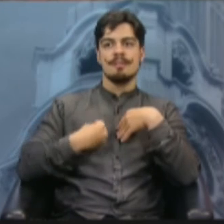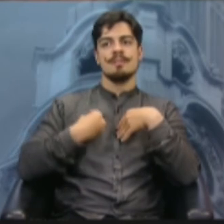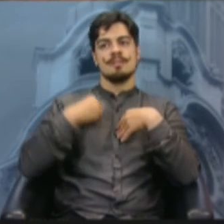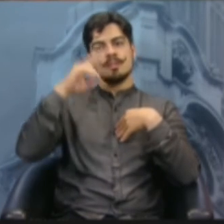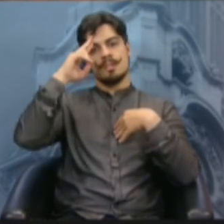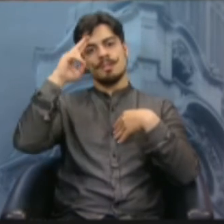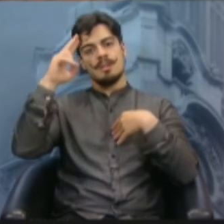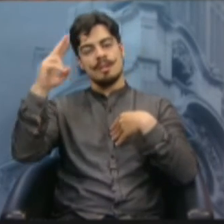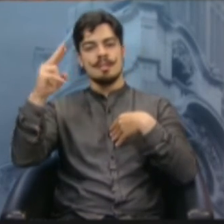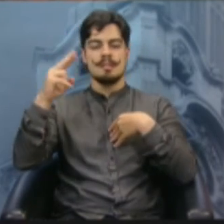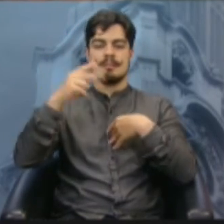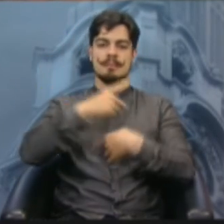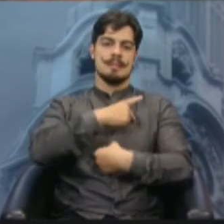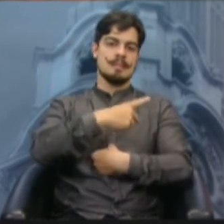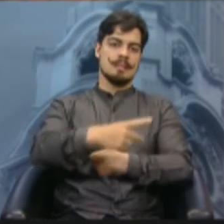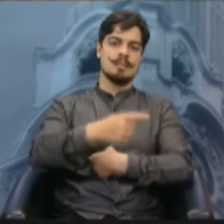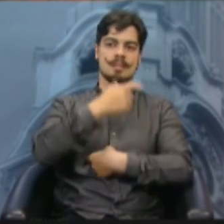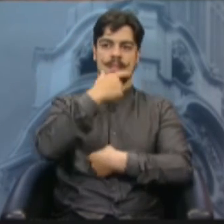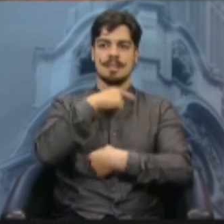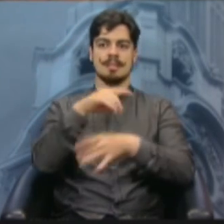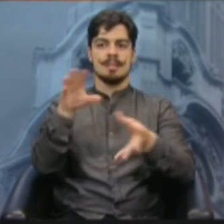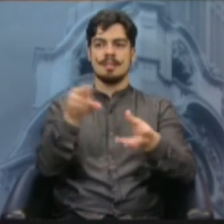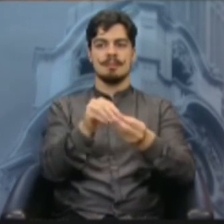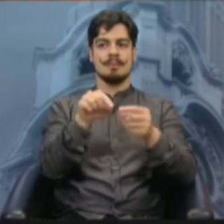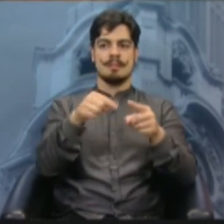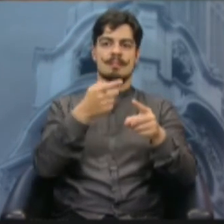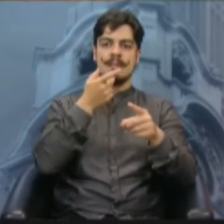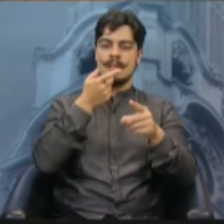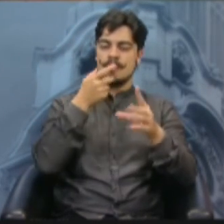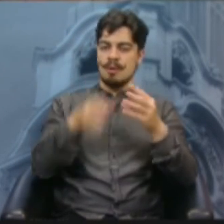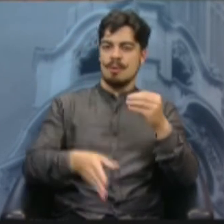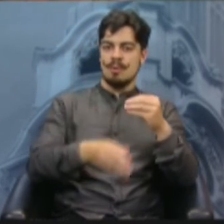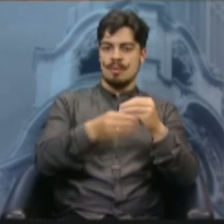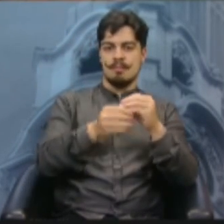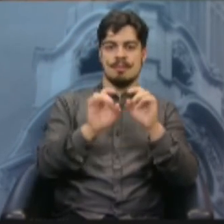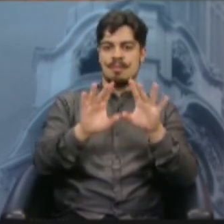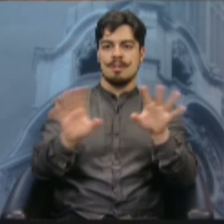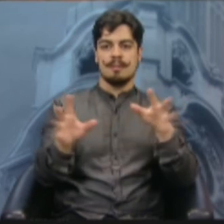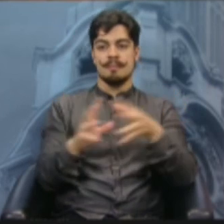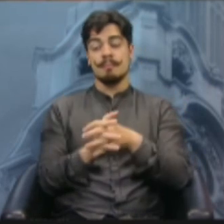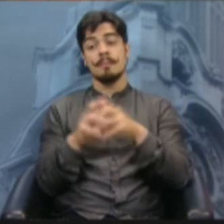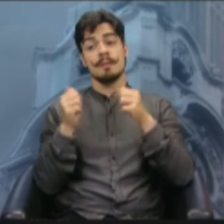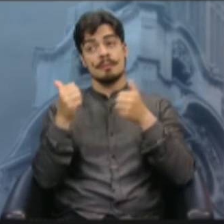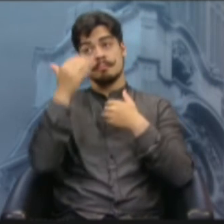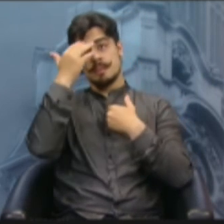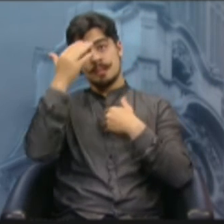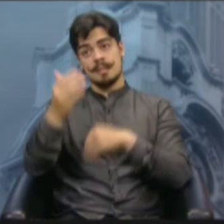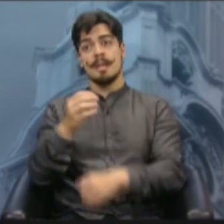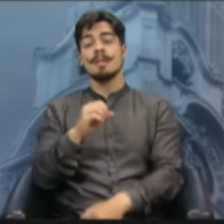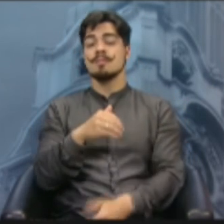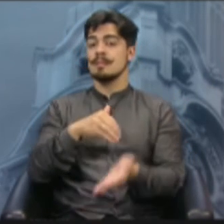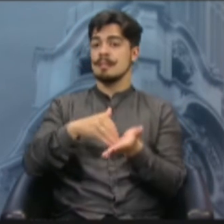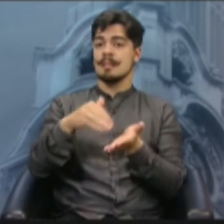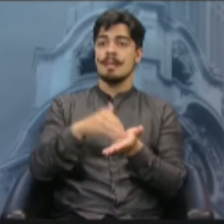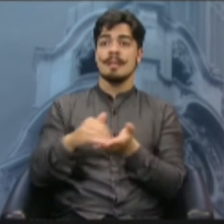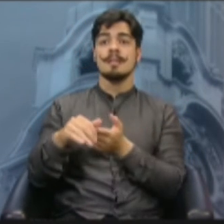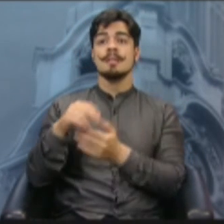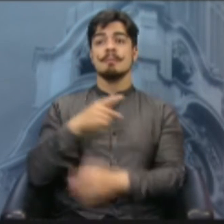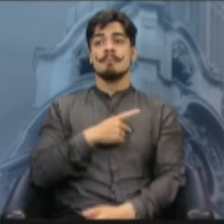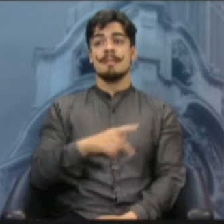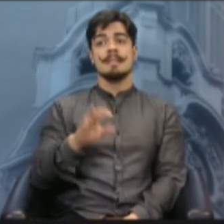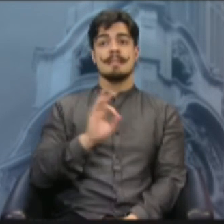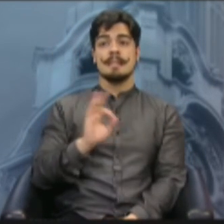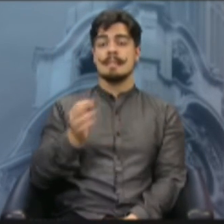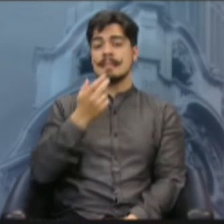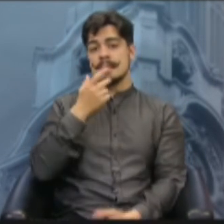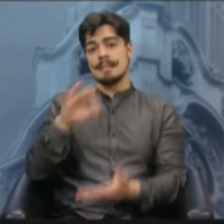Eu acho que são essas as palavras aí que tenho para contribuir. Obrigado, secretário. Senhor presidente, se não havendo mais inscritos, o senhor